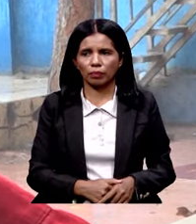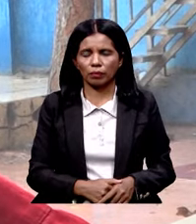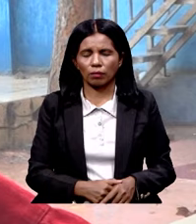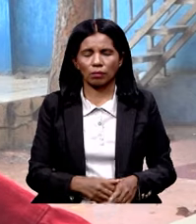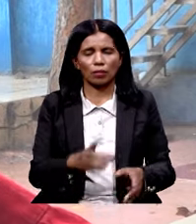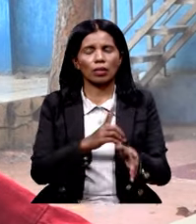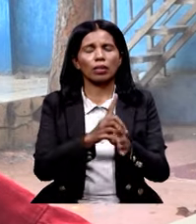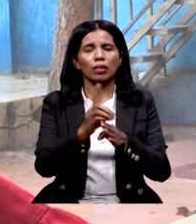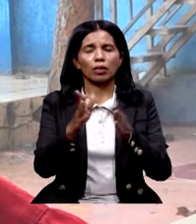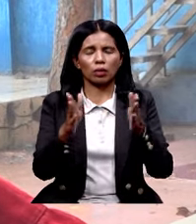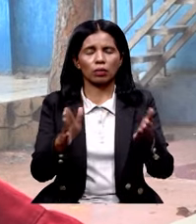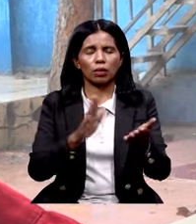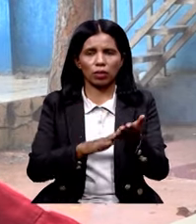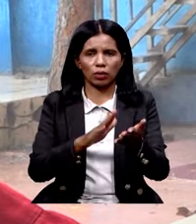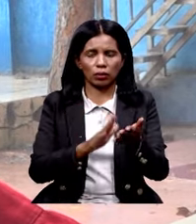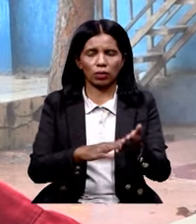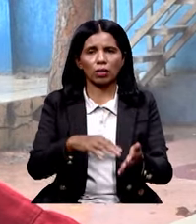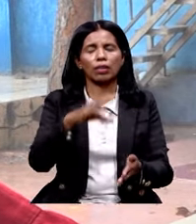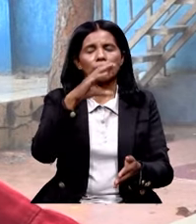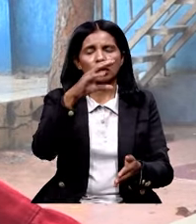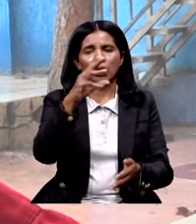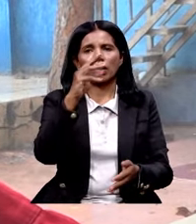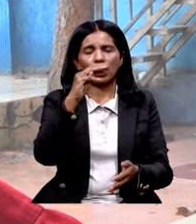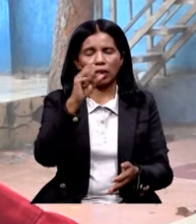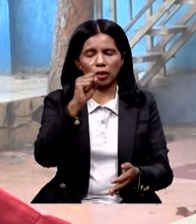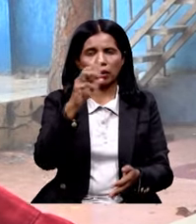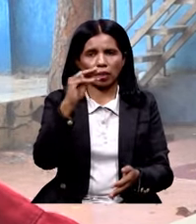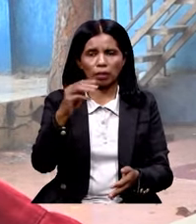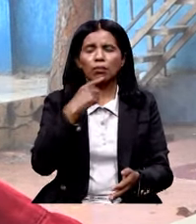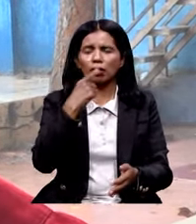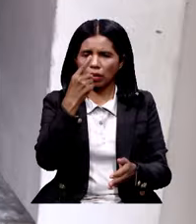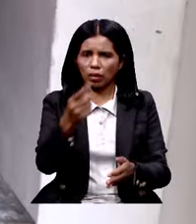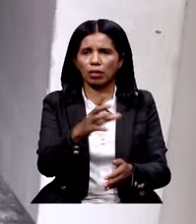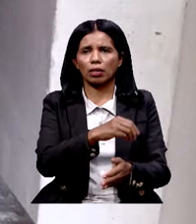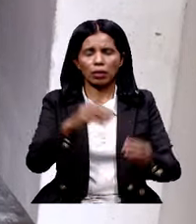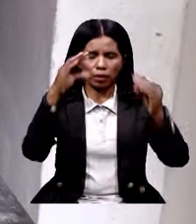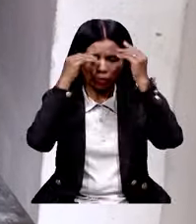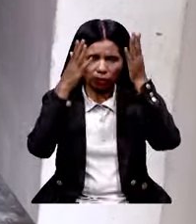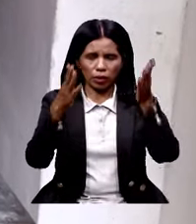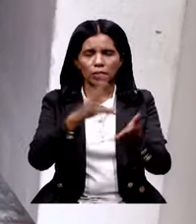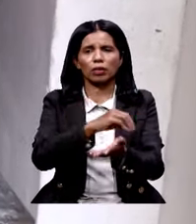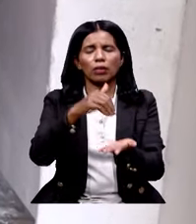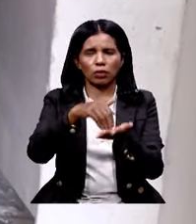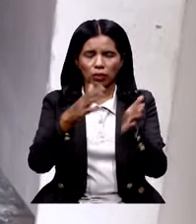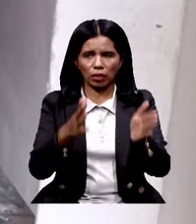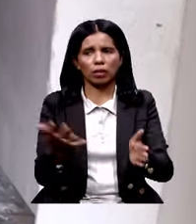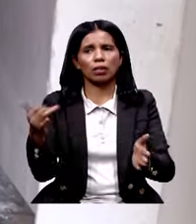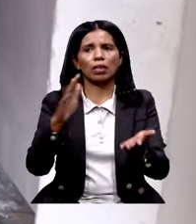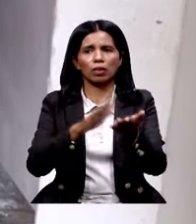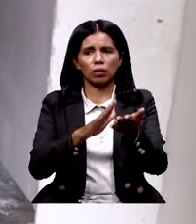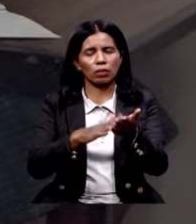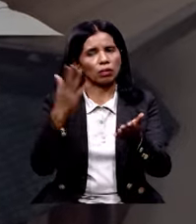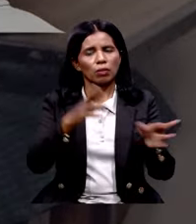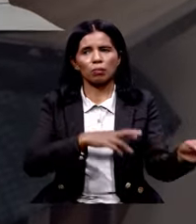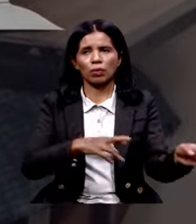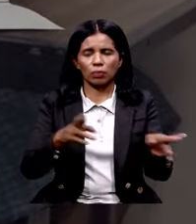Fundador Escola Colégio São Miguel Arcanjo, Armindo Krishna Caetano ATT, professor na estudante Sira e Escola Refere, pronto